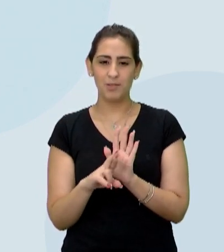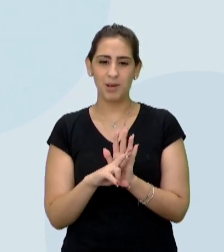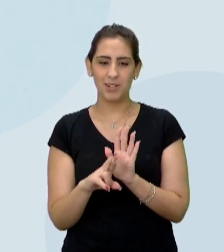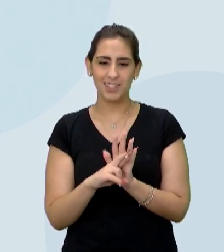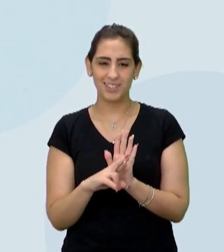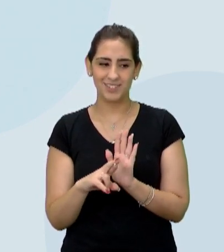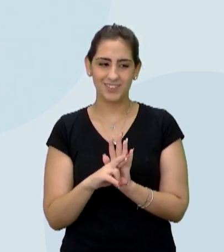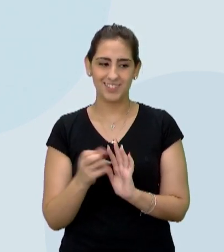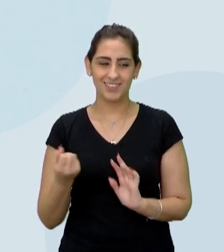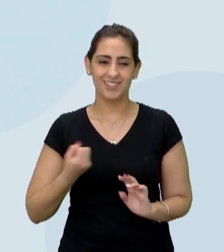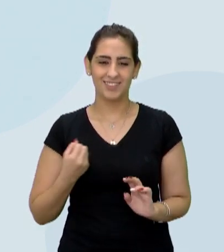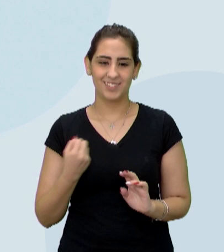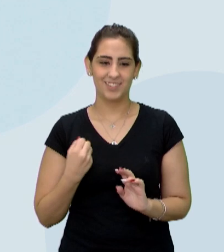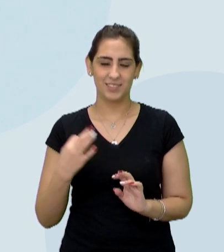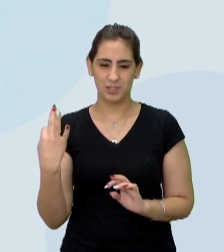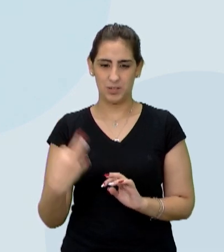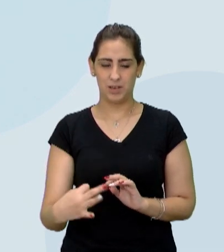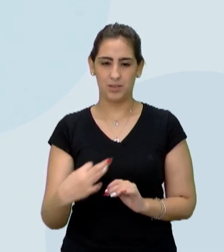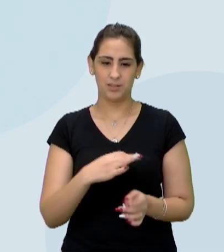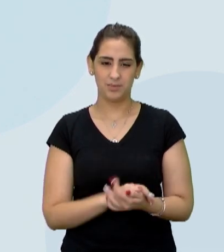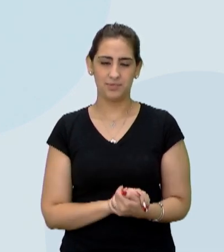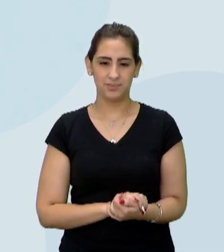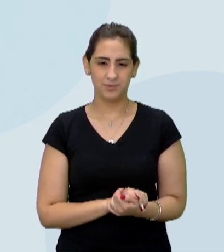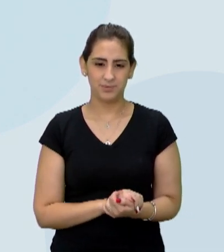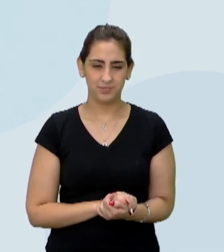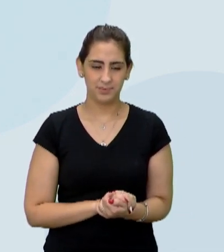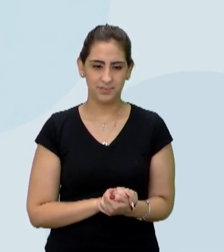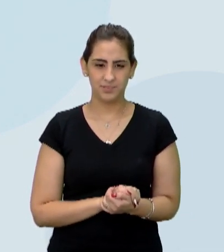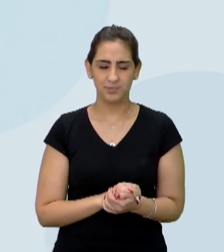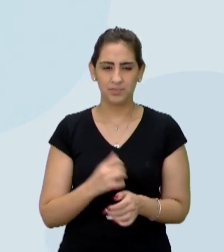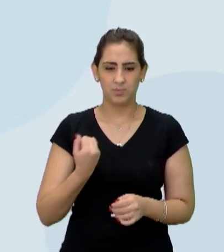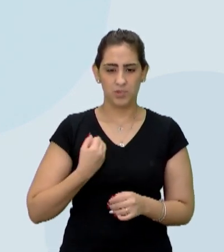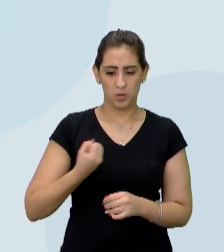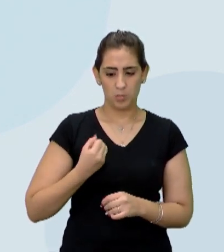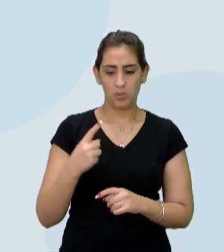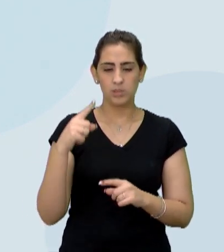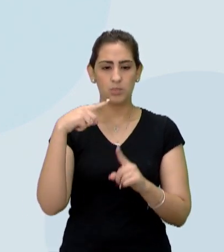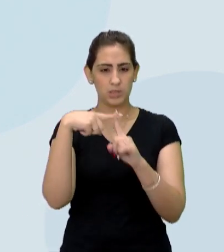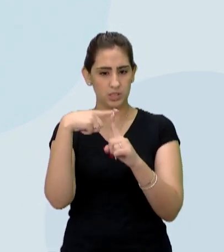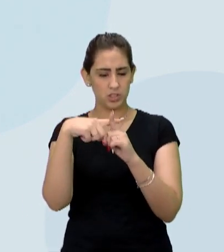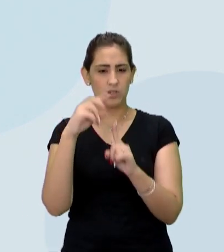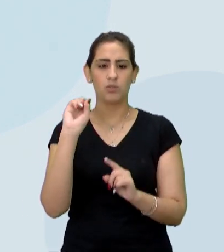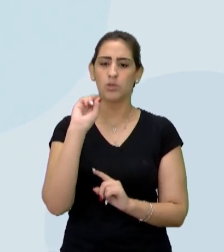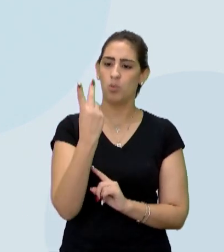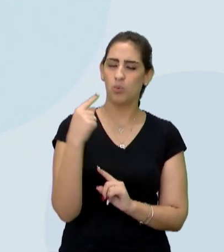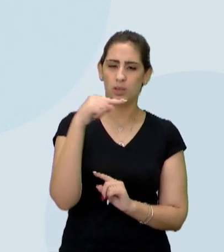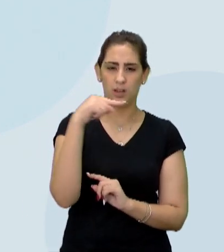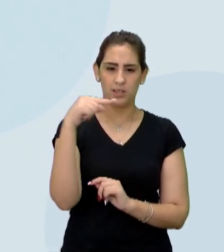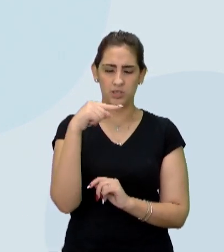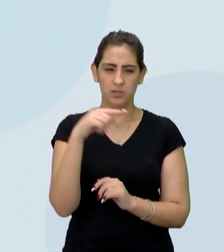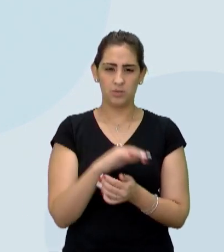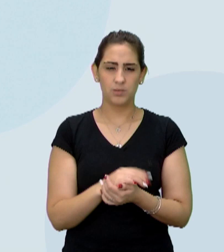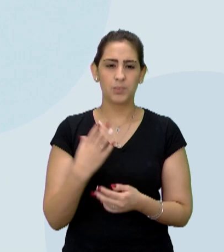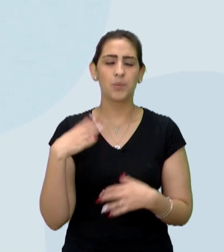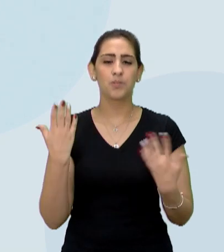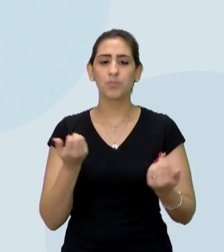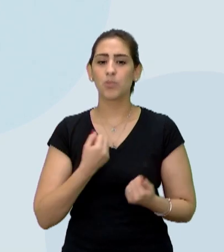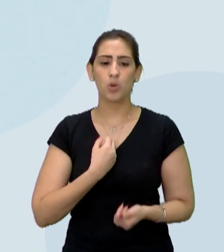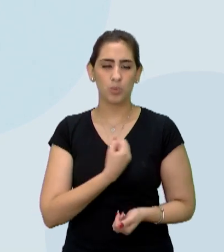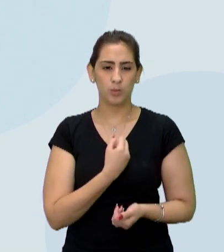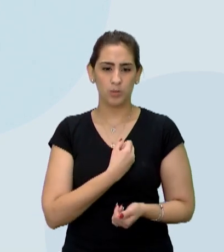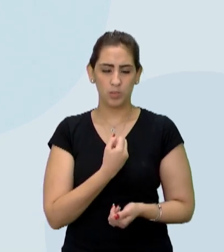seja, operações que envolvam aí números positivos e negativos? Bom, quando os números,